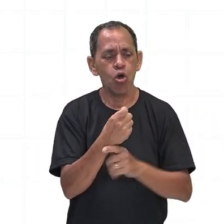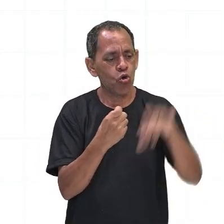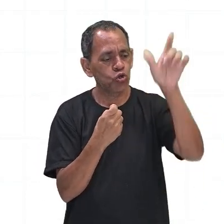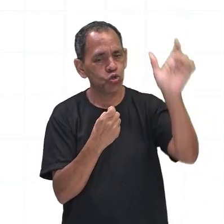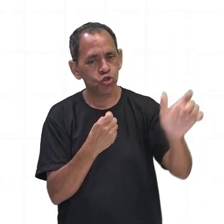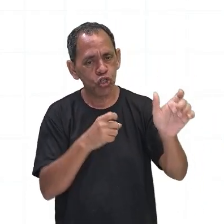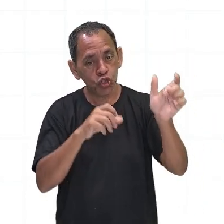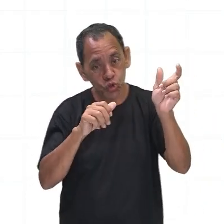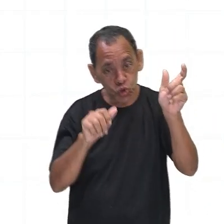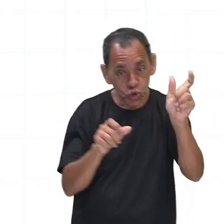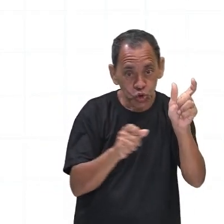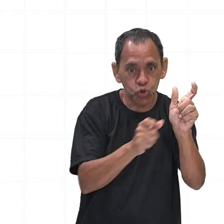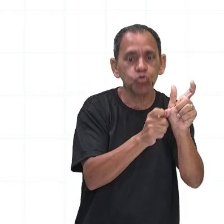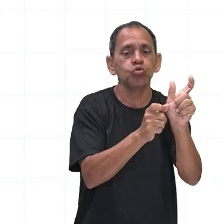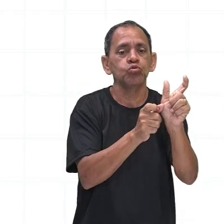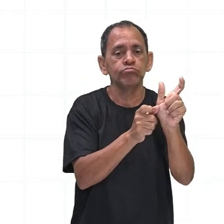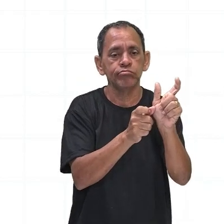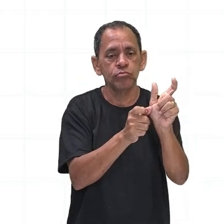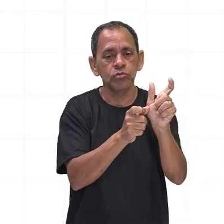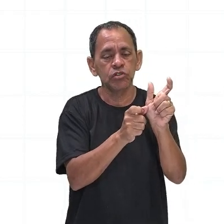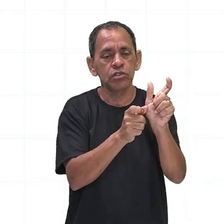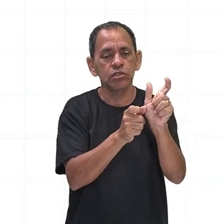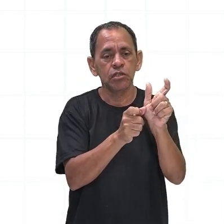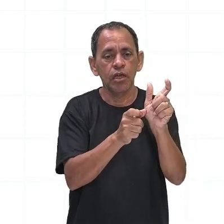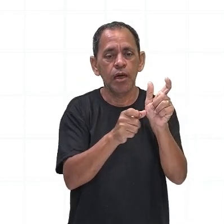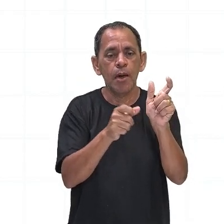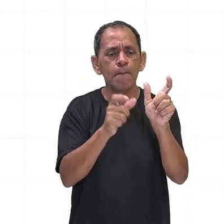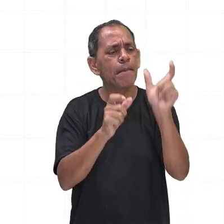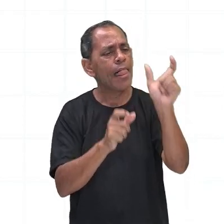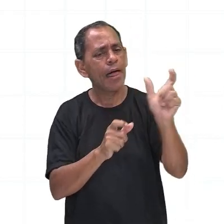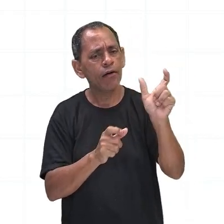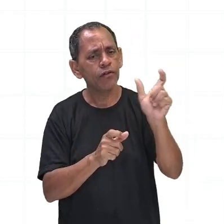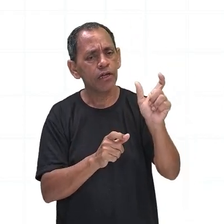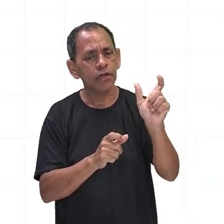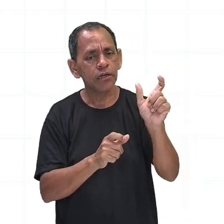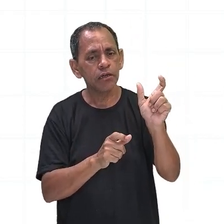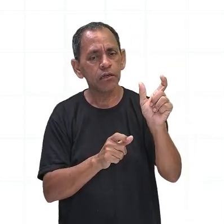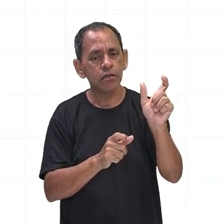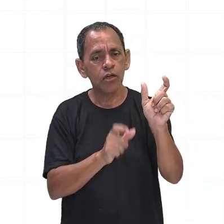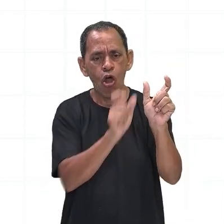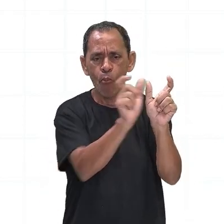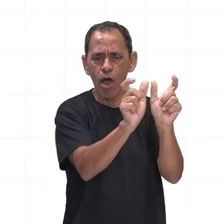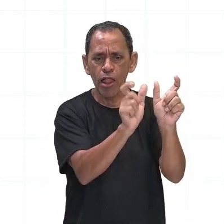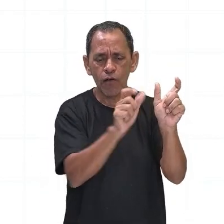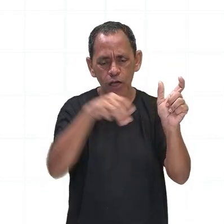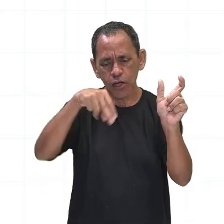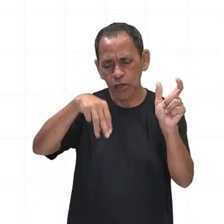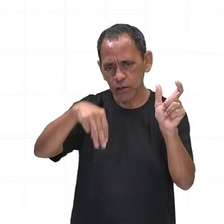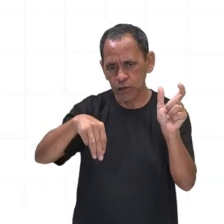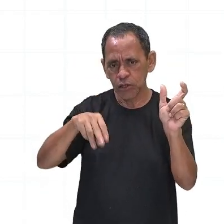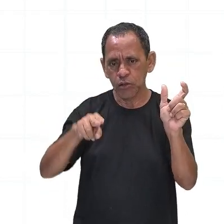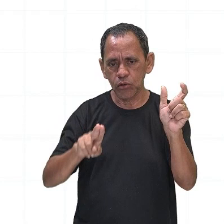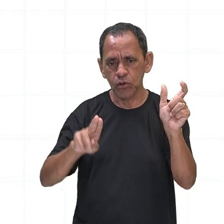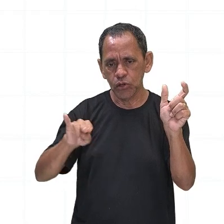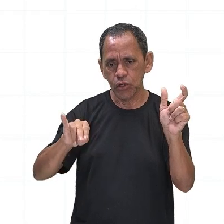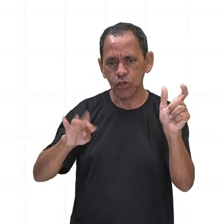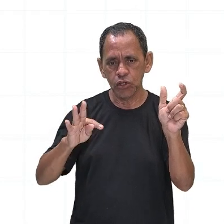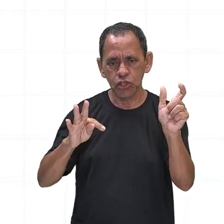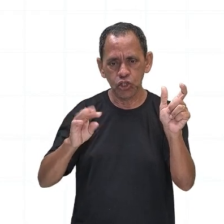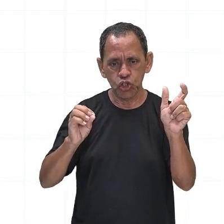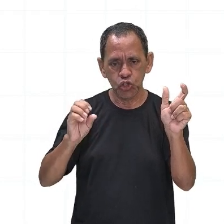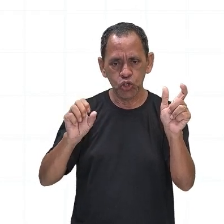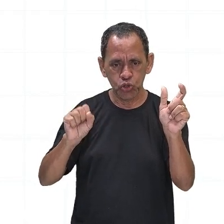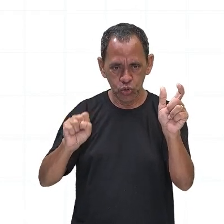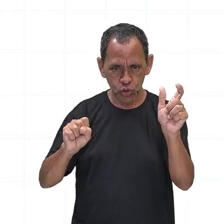palavra muitos, certo? Então perceba que essa palavra aí é um adjunto adnominal acompanhando